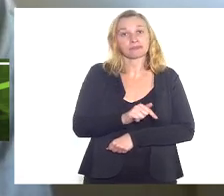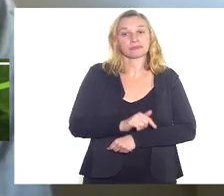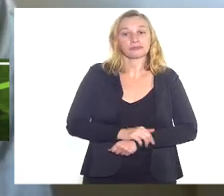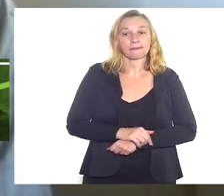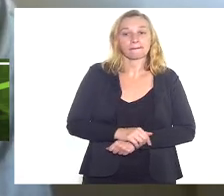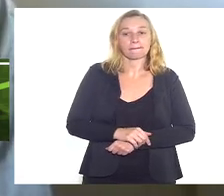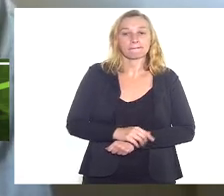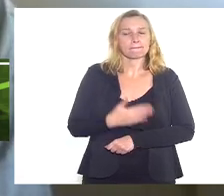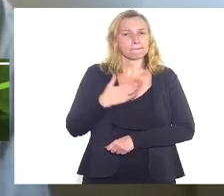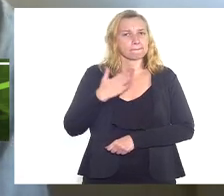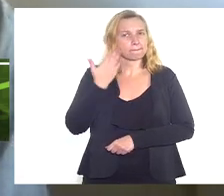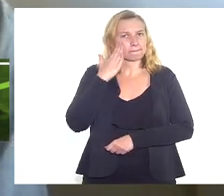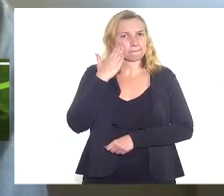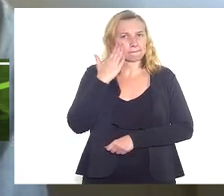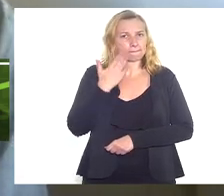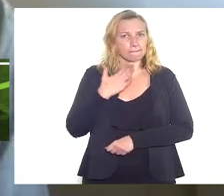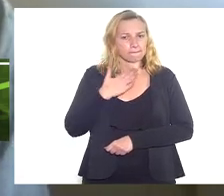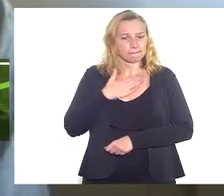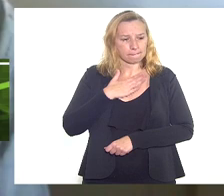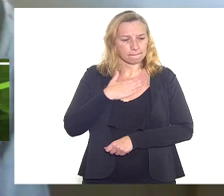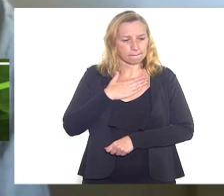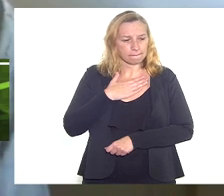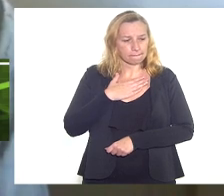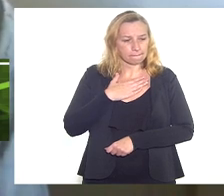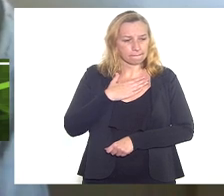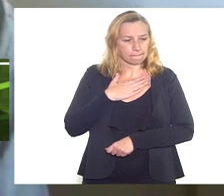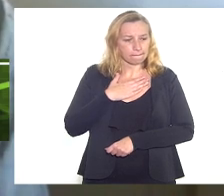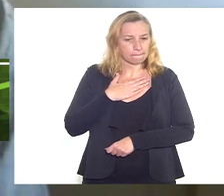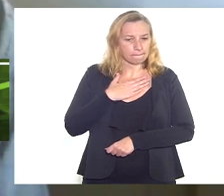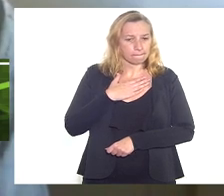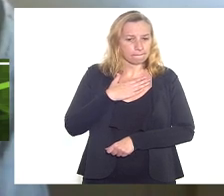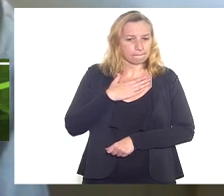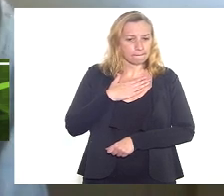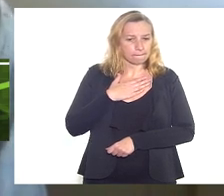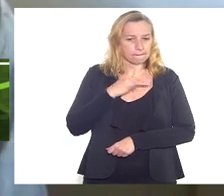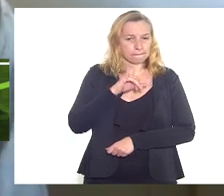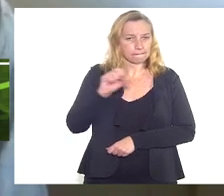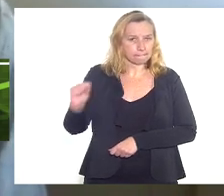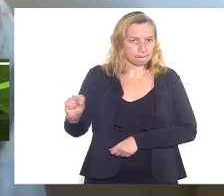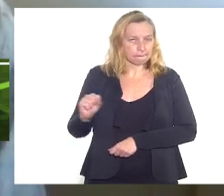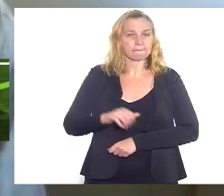No meu entendimento, caberia o ICMS